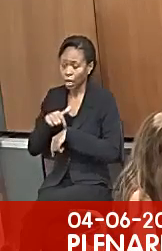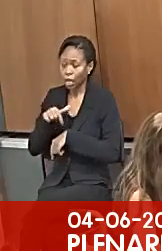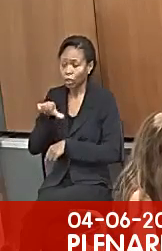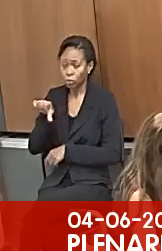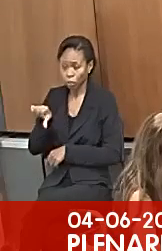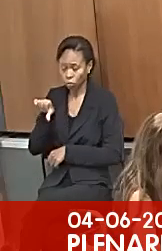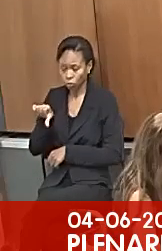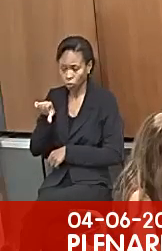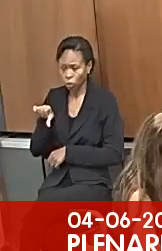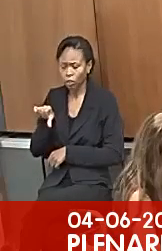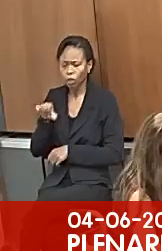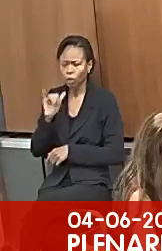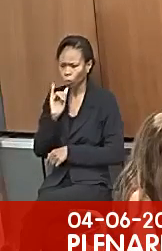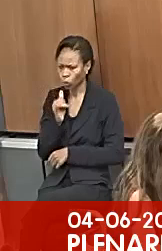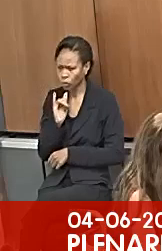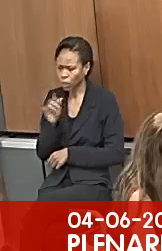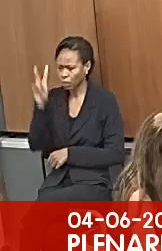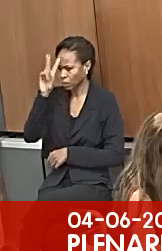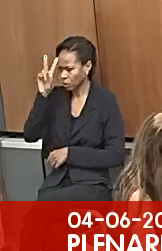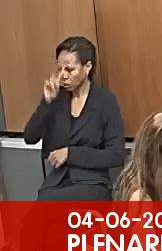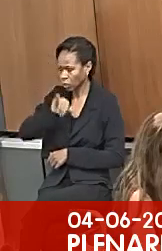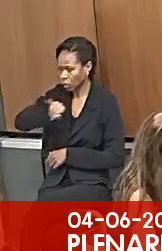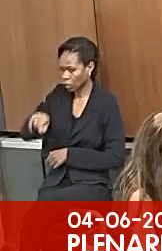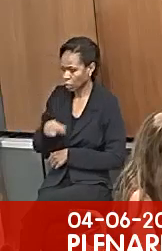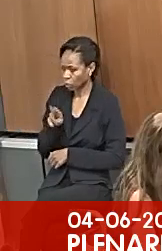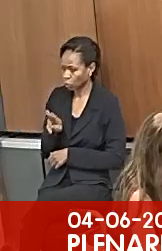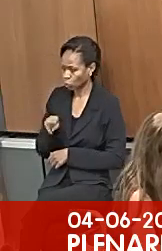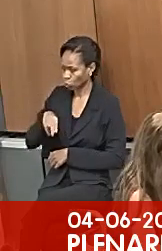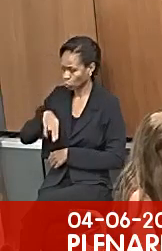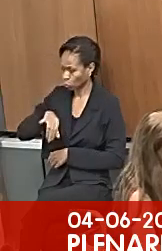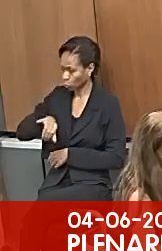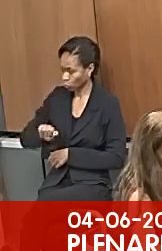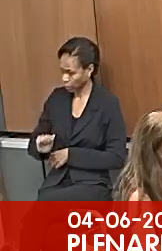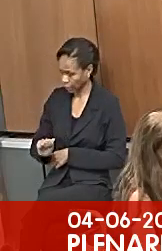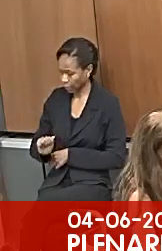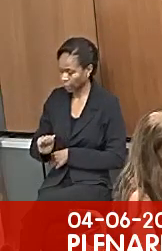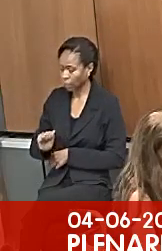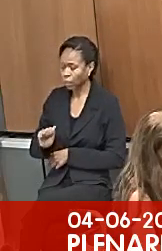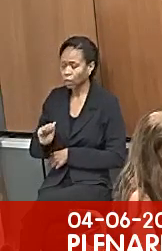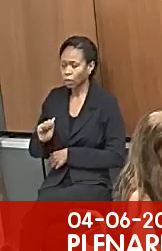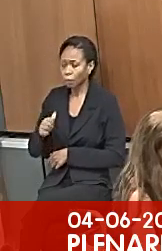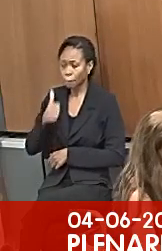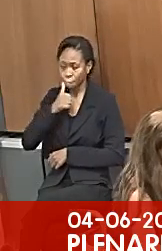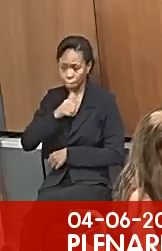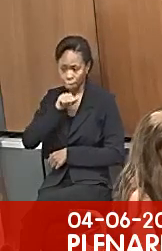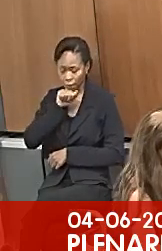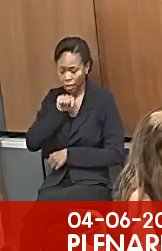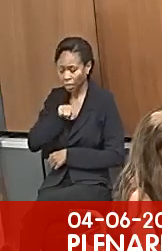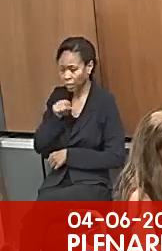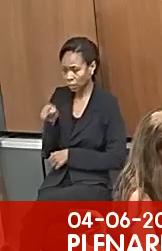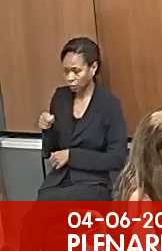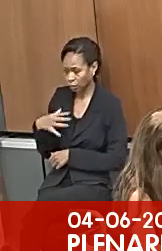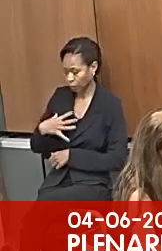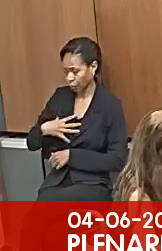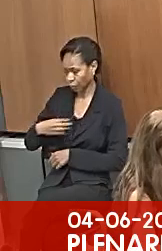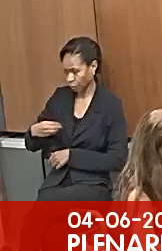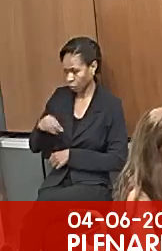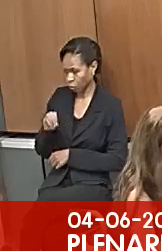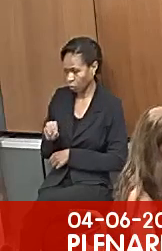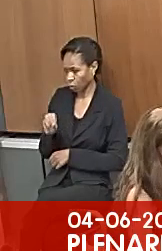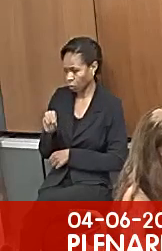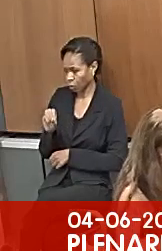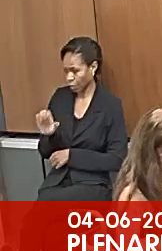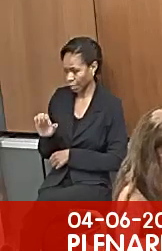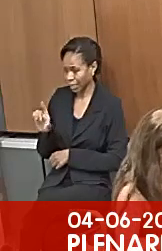história da Júnia, uma mãe de uma menina com EB, que é a